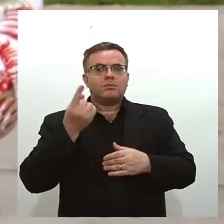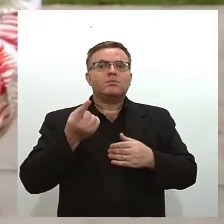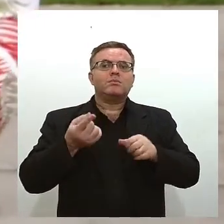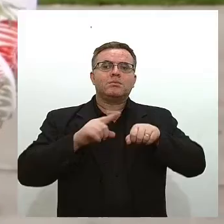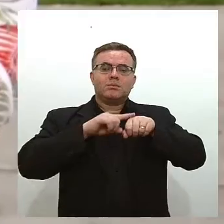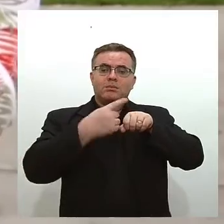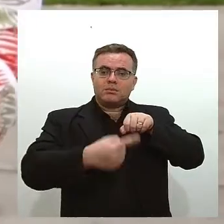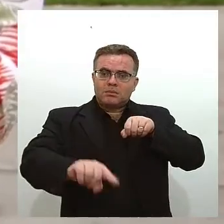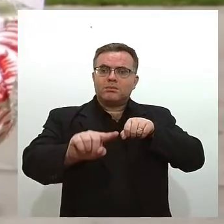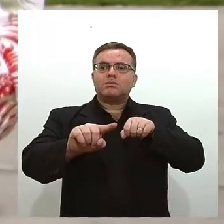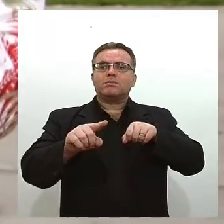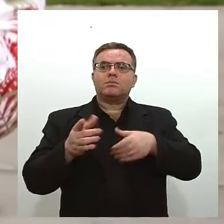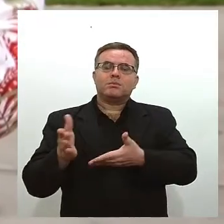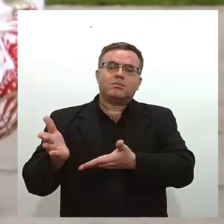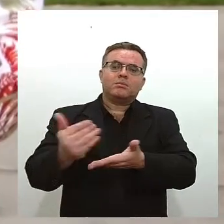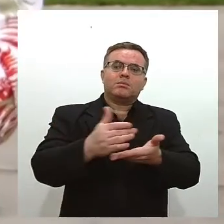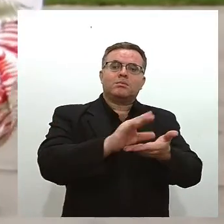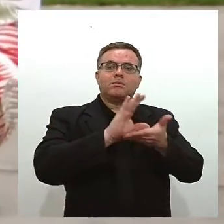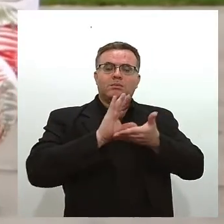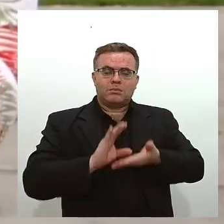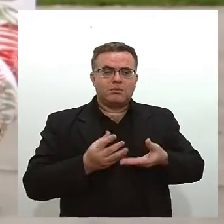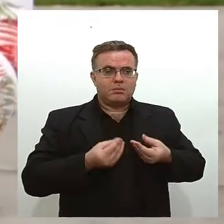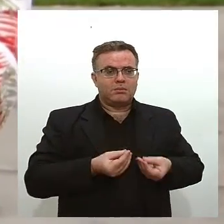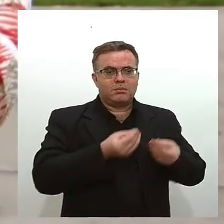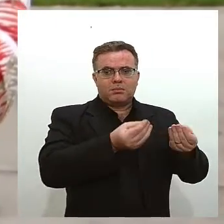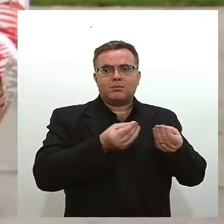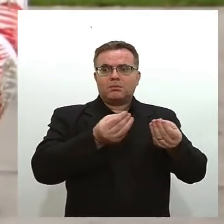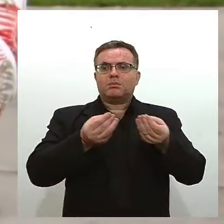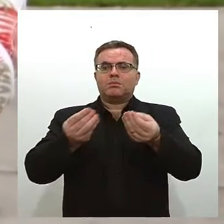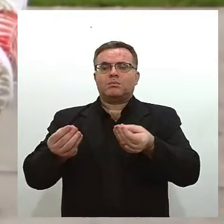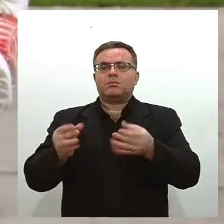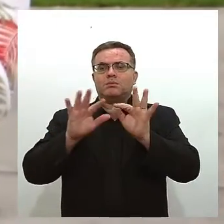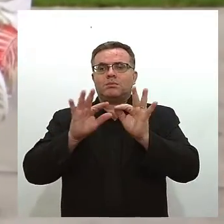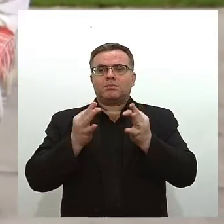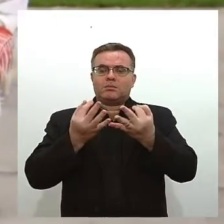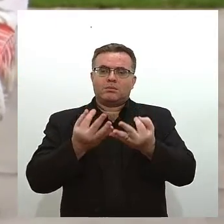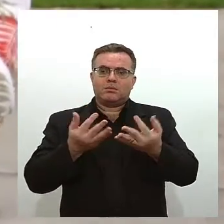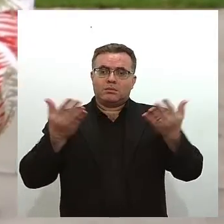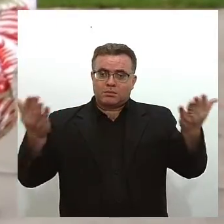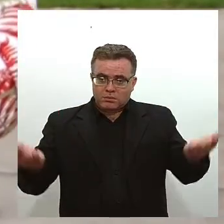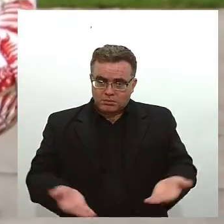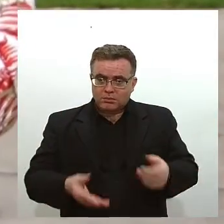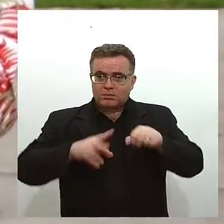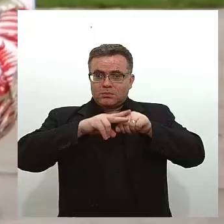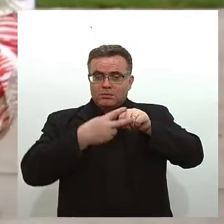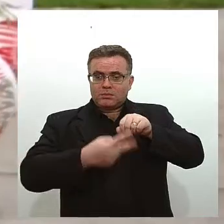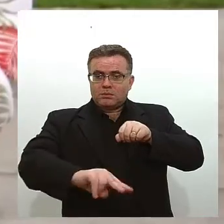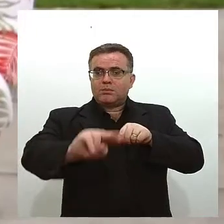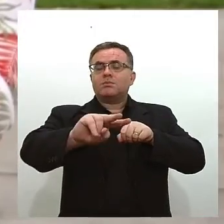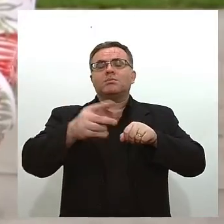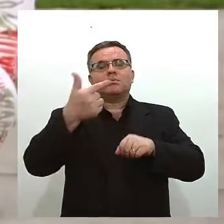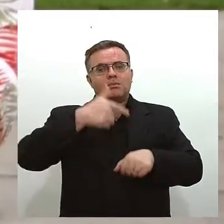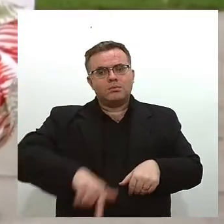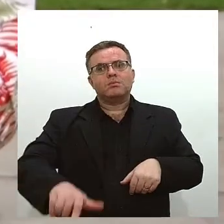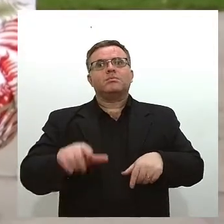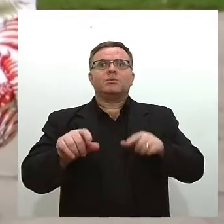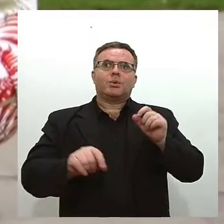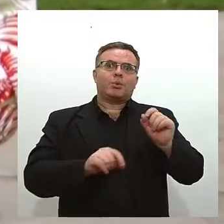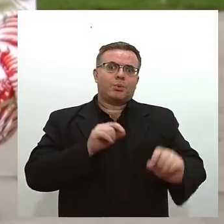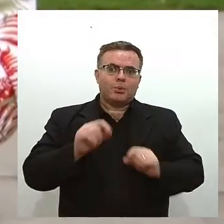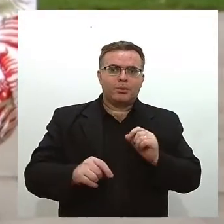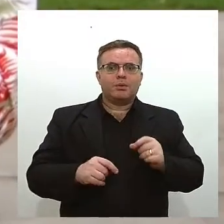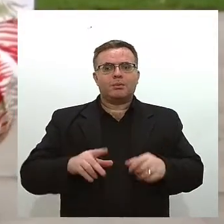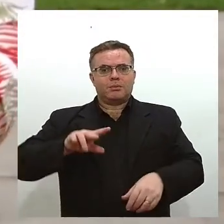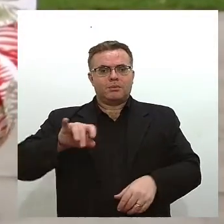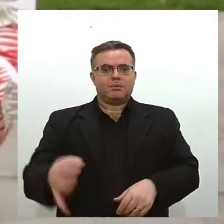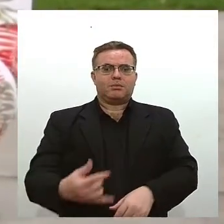tivemos essa arrecadação, nós fizemos a entrega às famílias. E aí, agora com a segunda onda, a gente aproveitou a vacinação